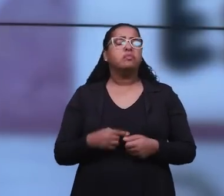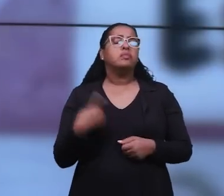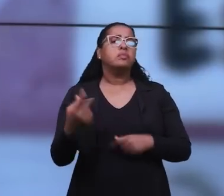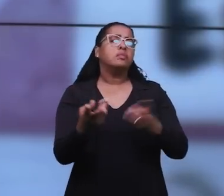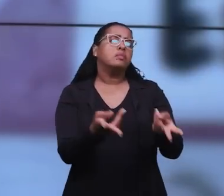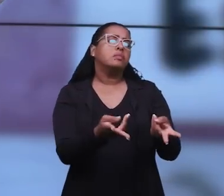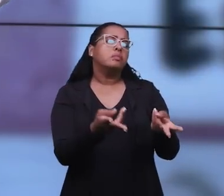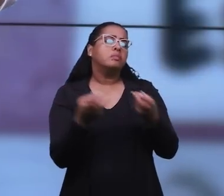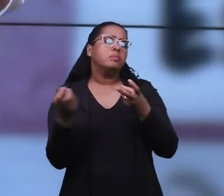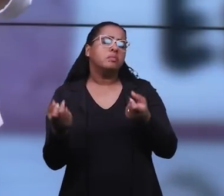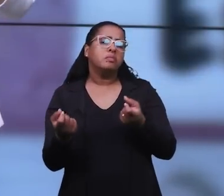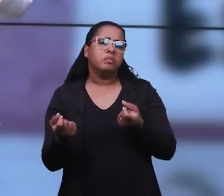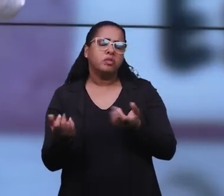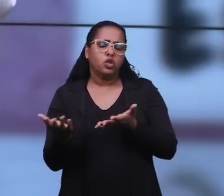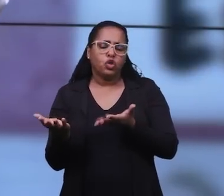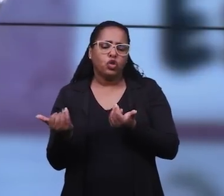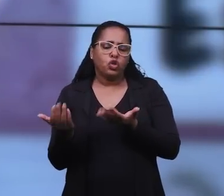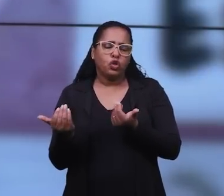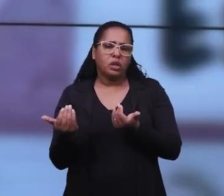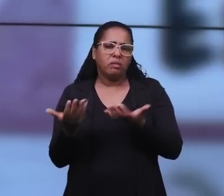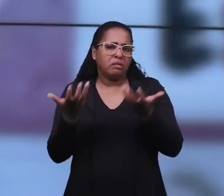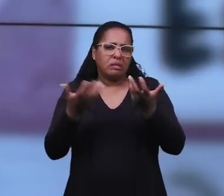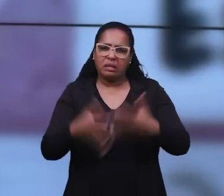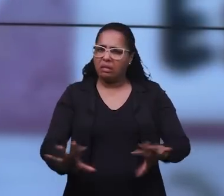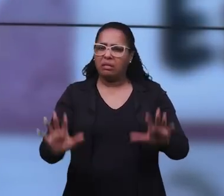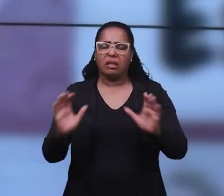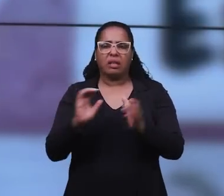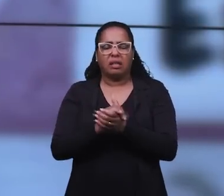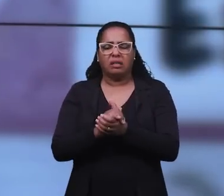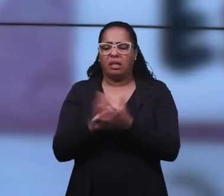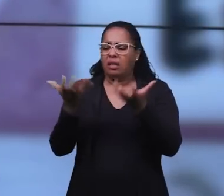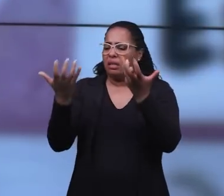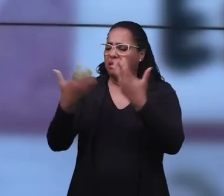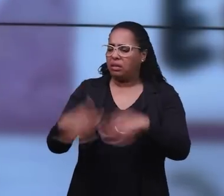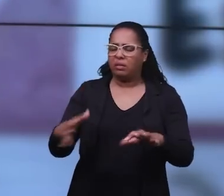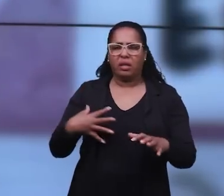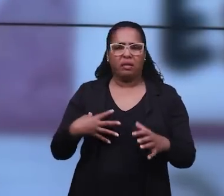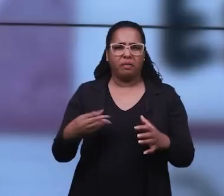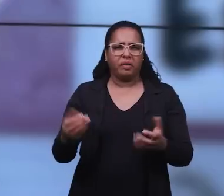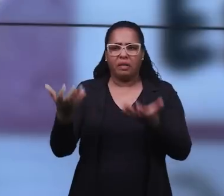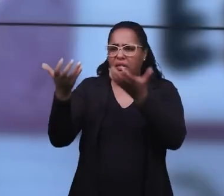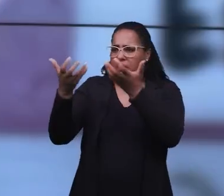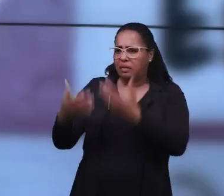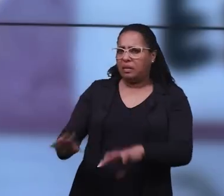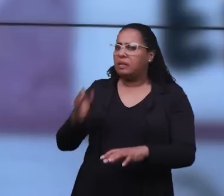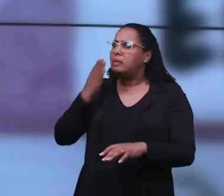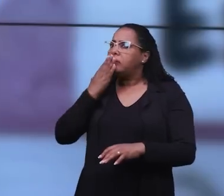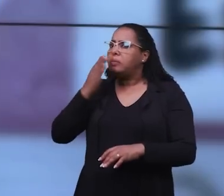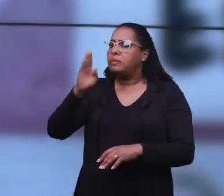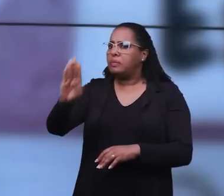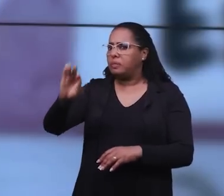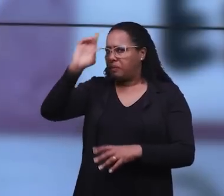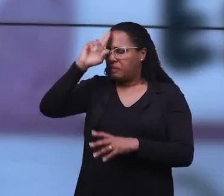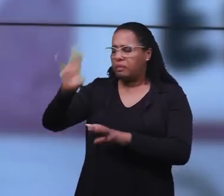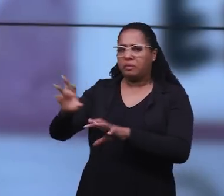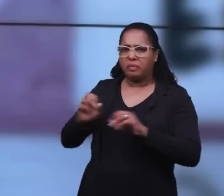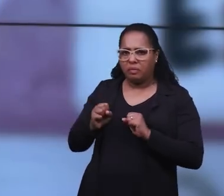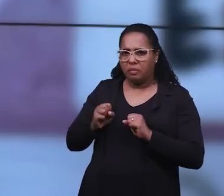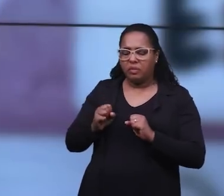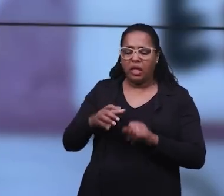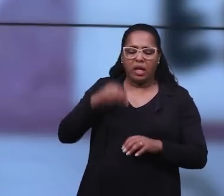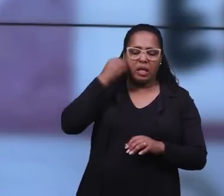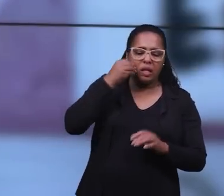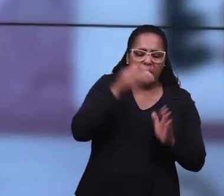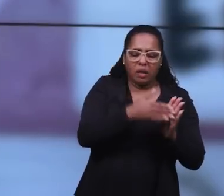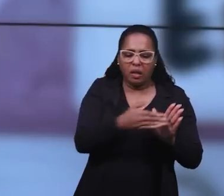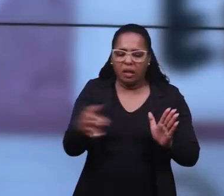notado que muitos jovens não querem se casar, não querem ter filhos, não querem viver as promessas do Senhor, porque as referências que possuem